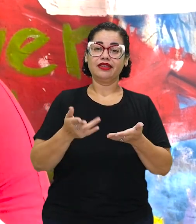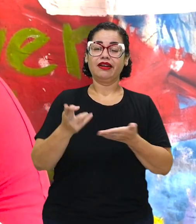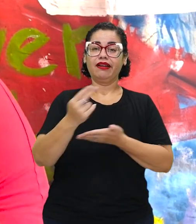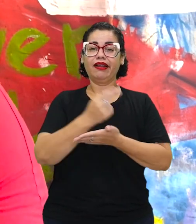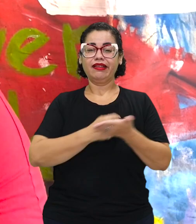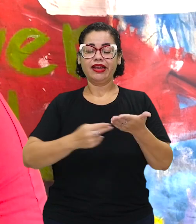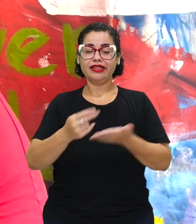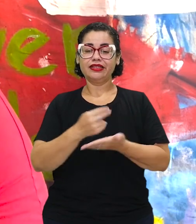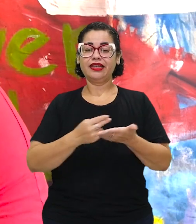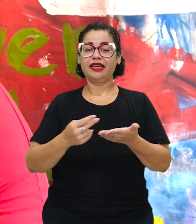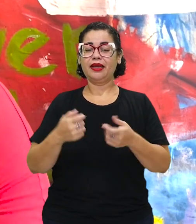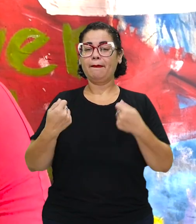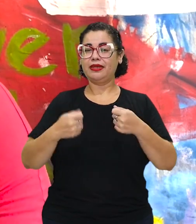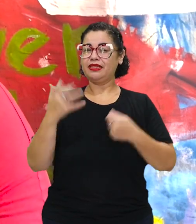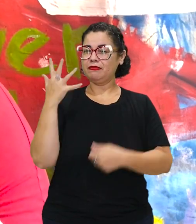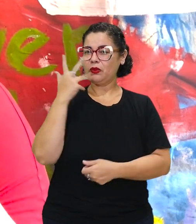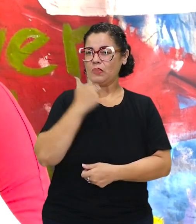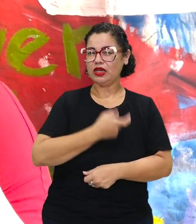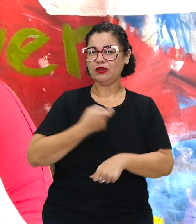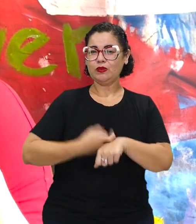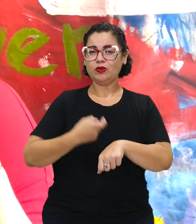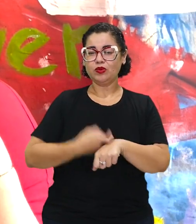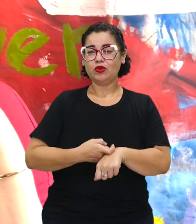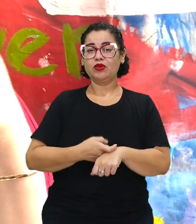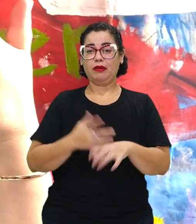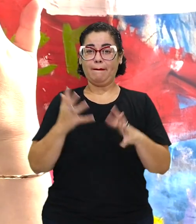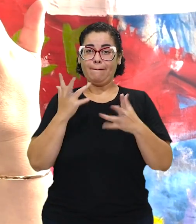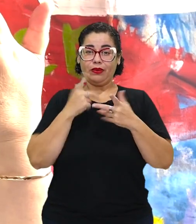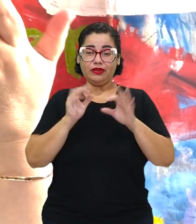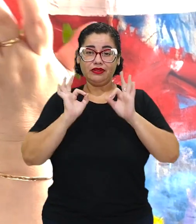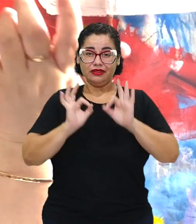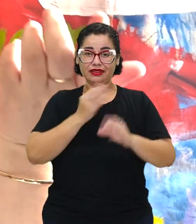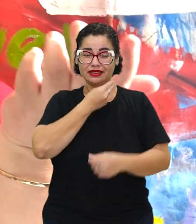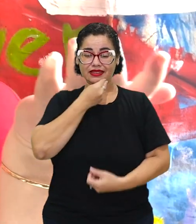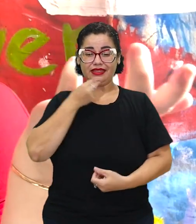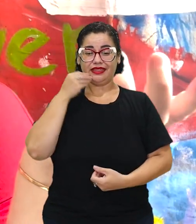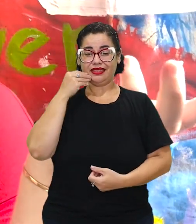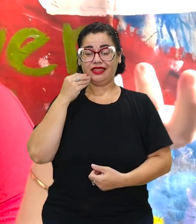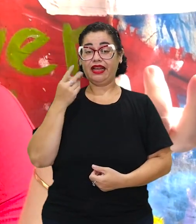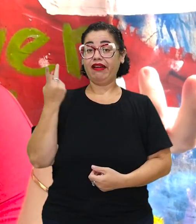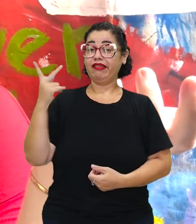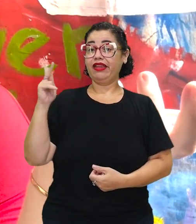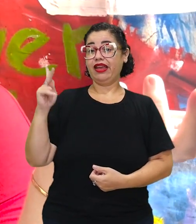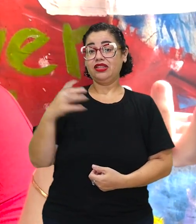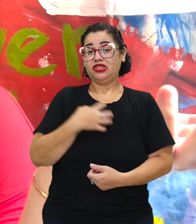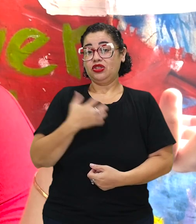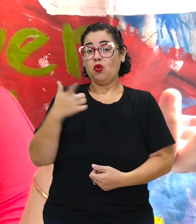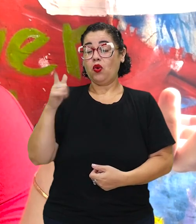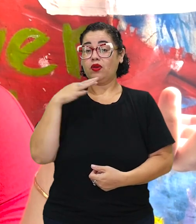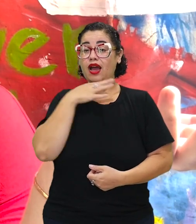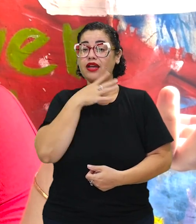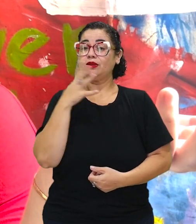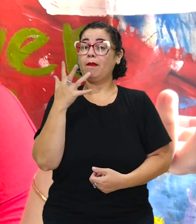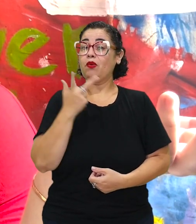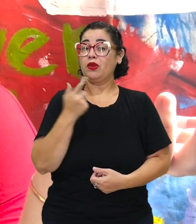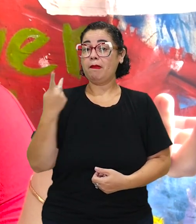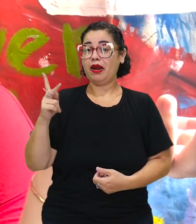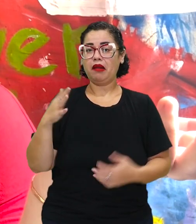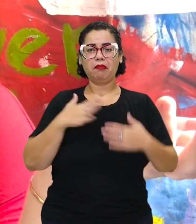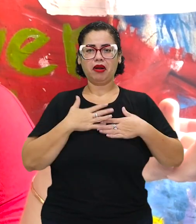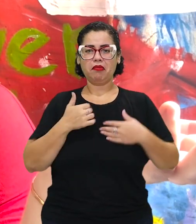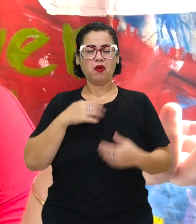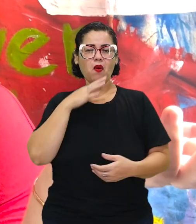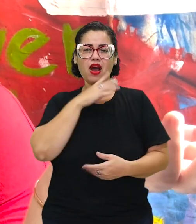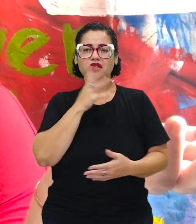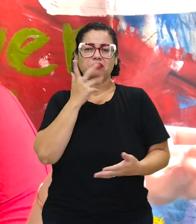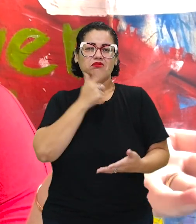era duro, tinha que ser bonito na concepção do outro. Para mim